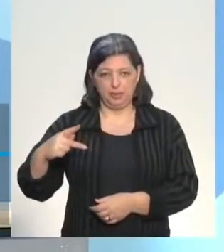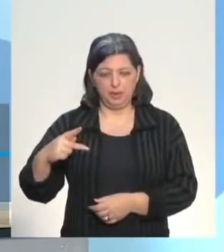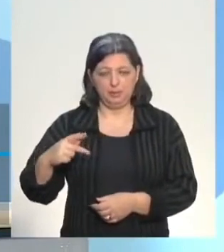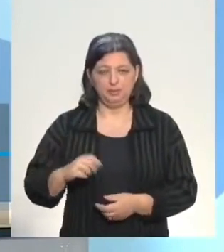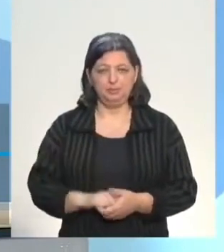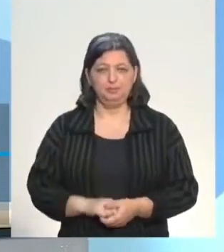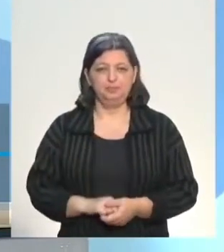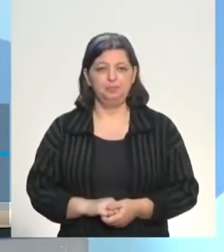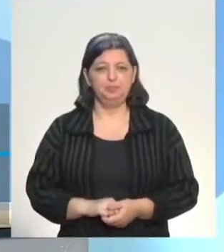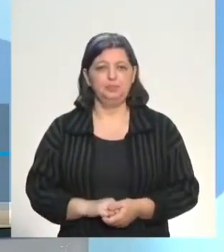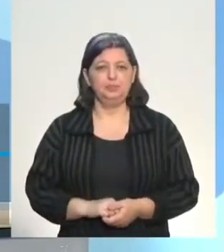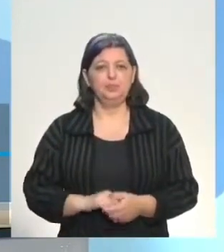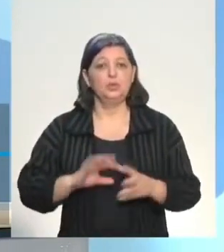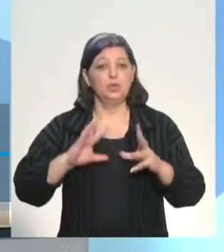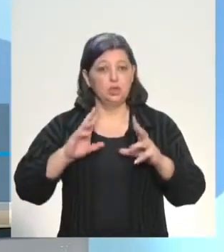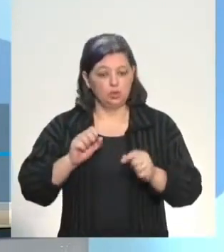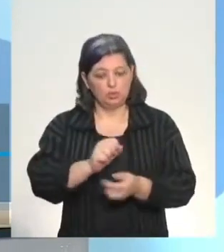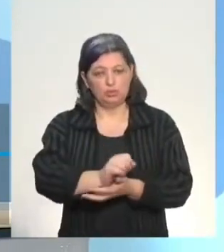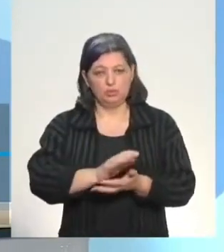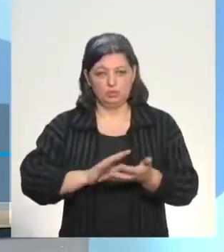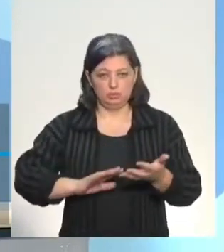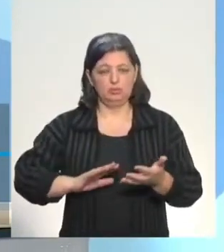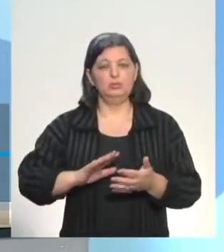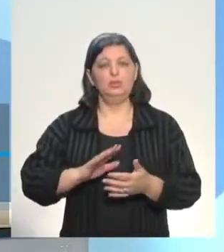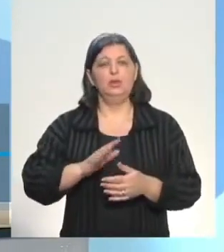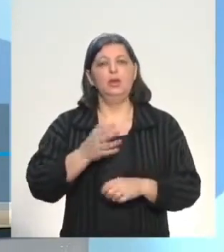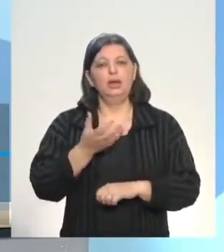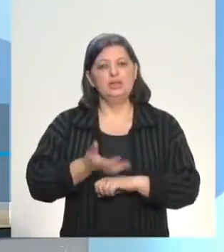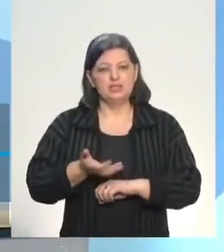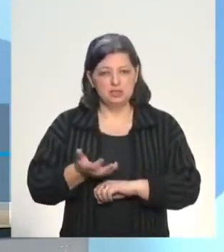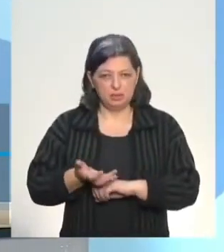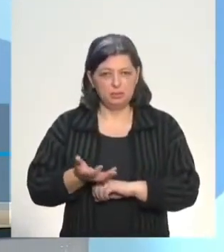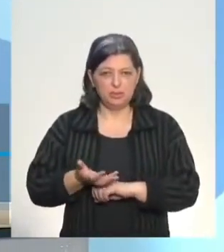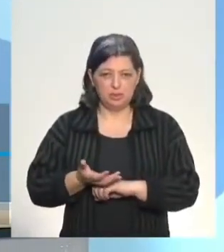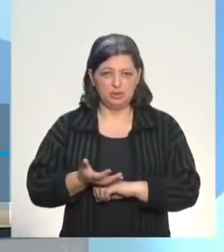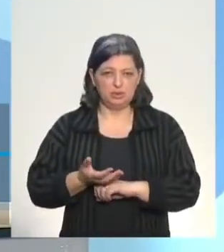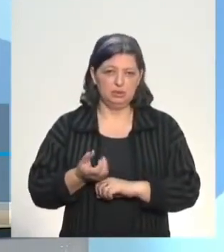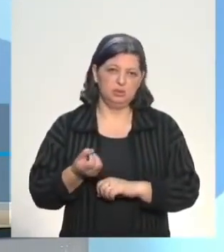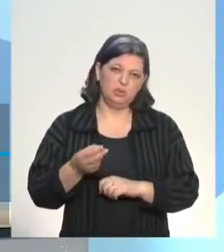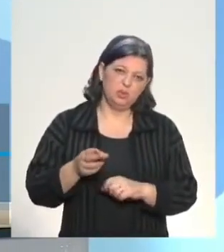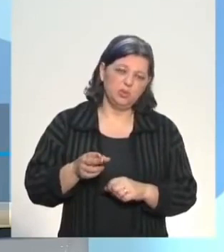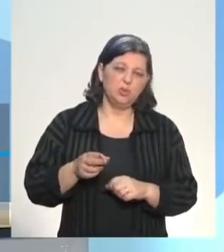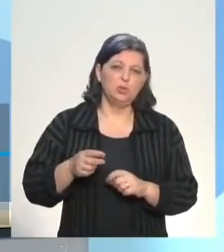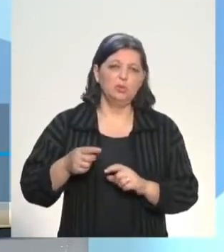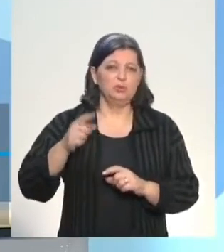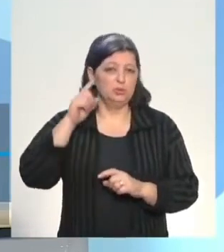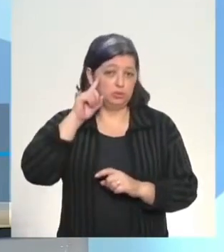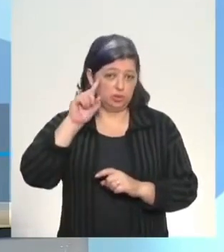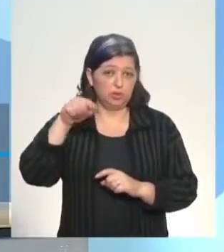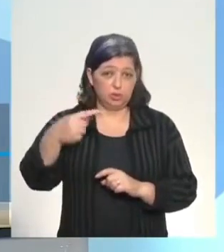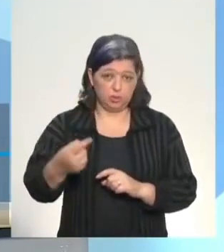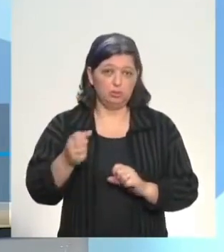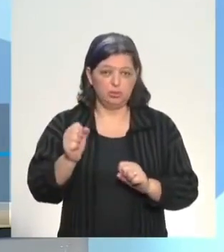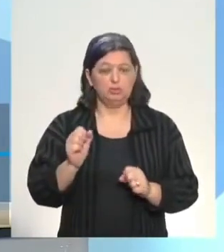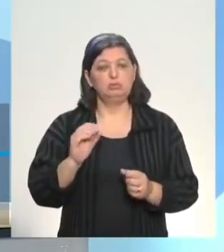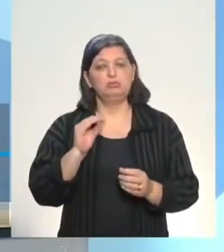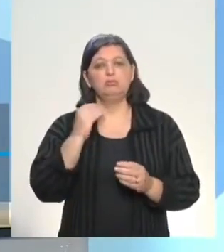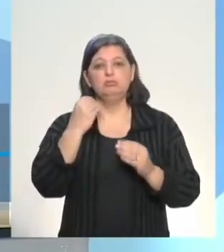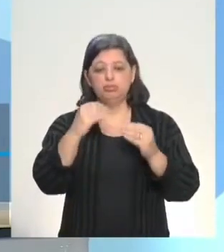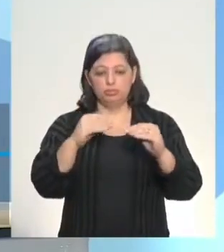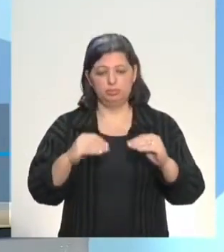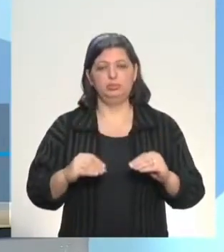Todas as disciplinas, depois que termina a aula, ou até no máximo o dia seguinte, posta uma atividade que